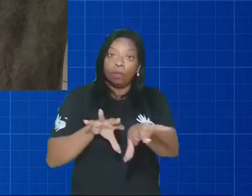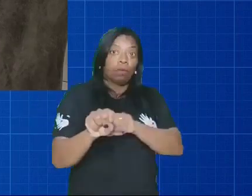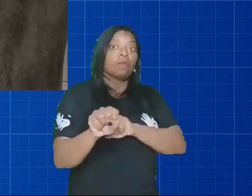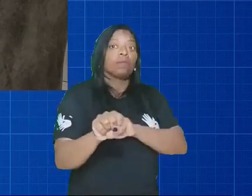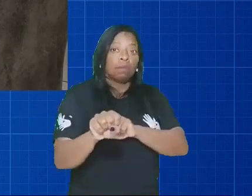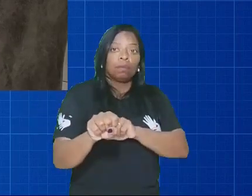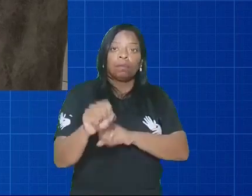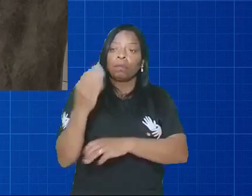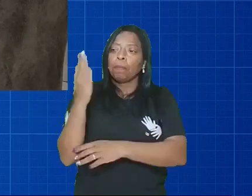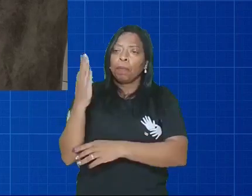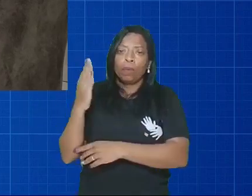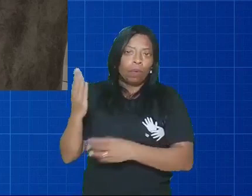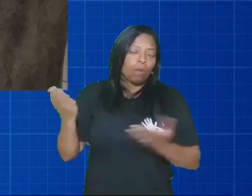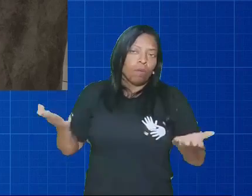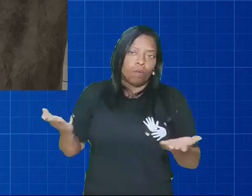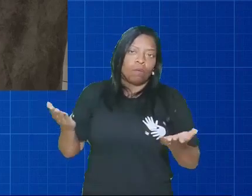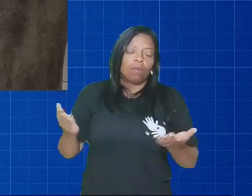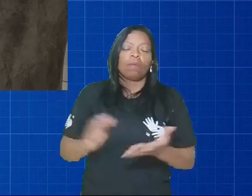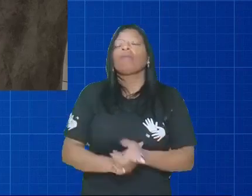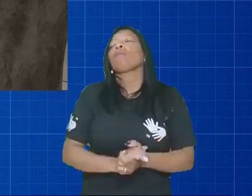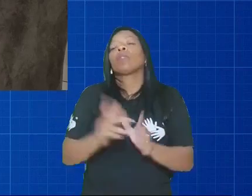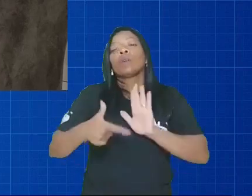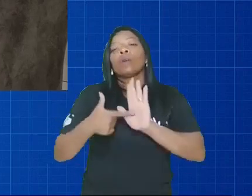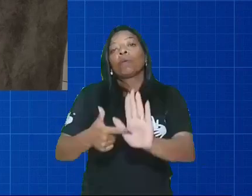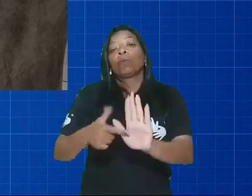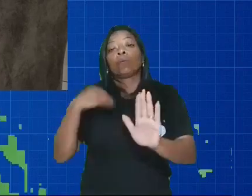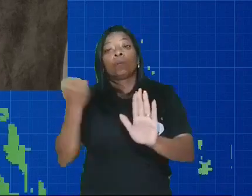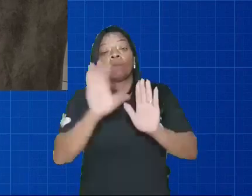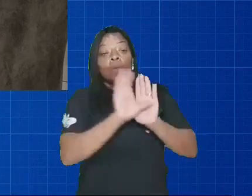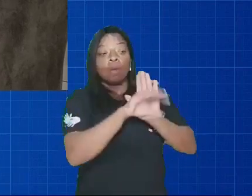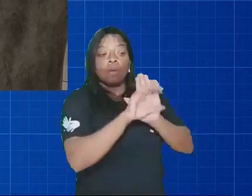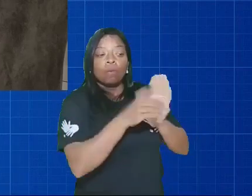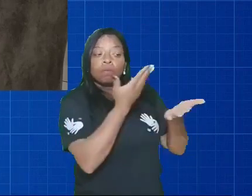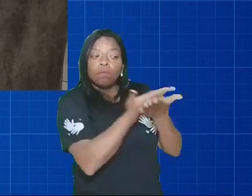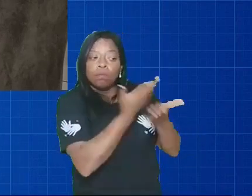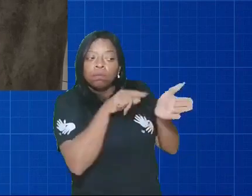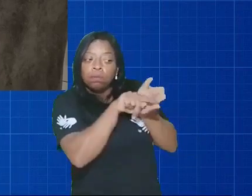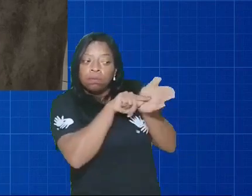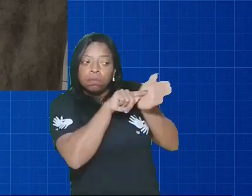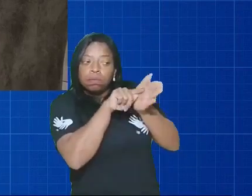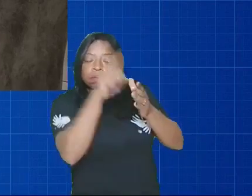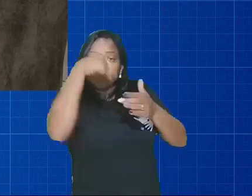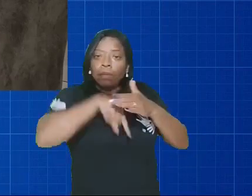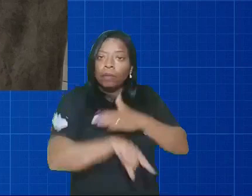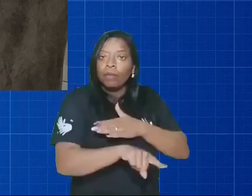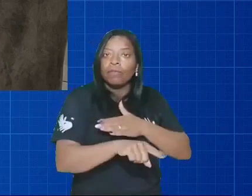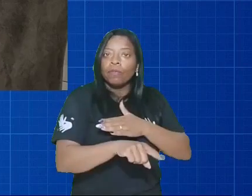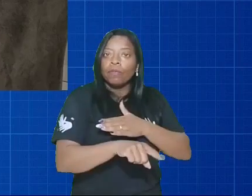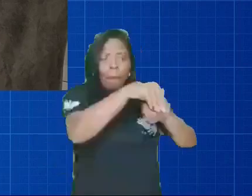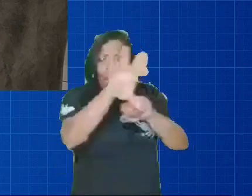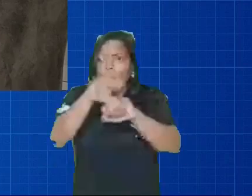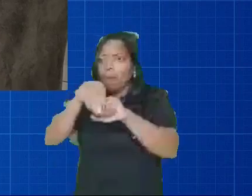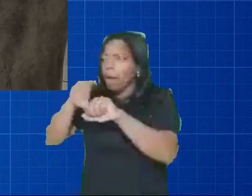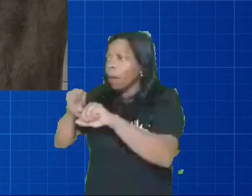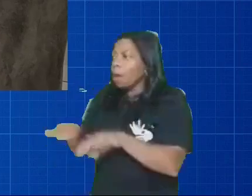só na academia, né, ou até mesmo nas aulas tradicionais a gente não consegue, né, ter esse conhecimento. Então é um avanço muito grande. E